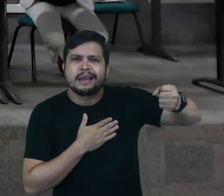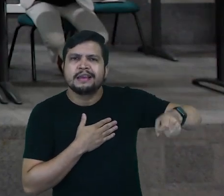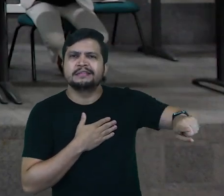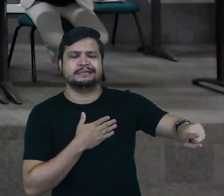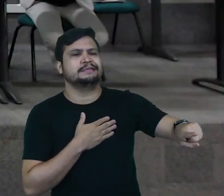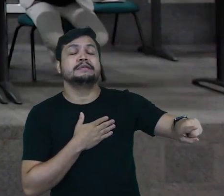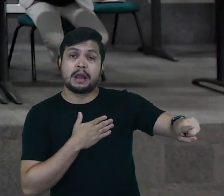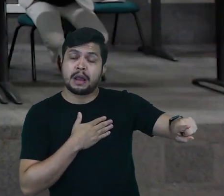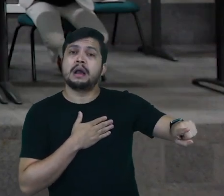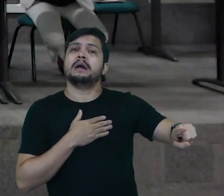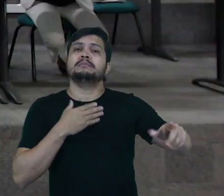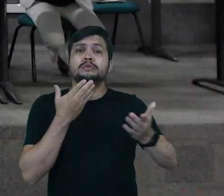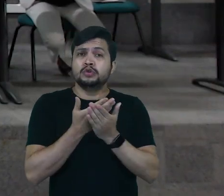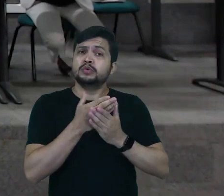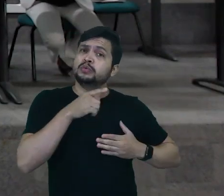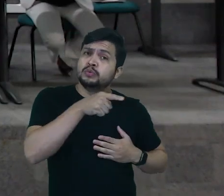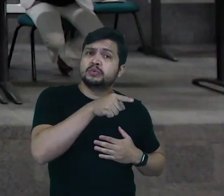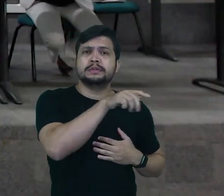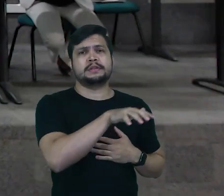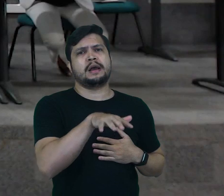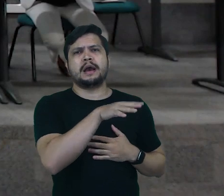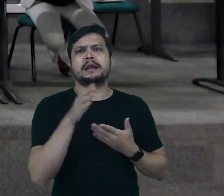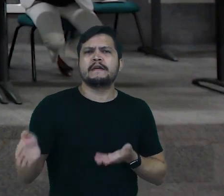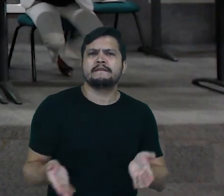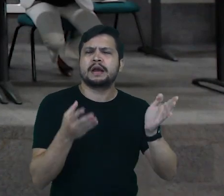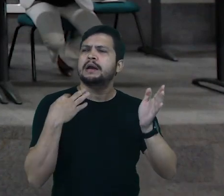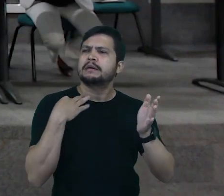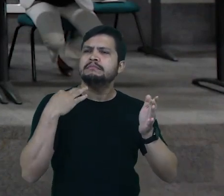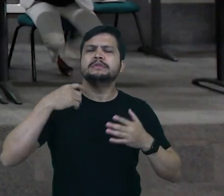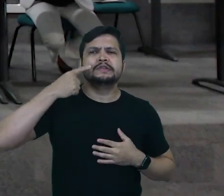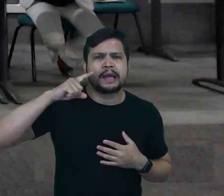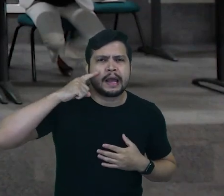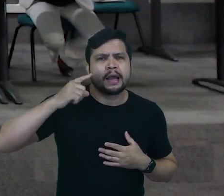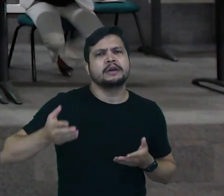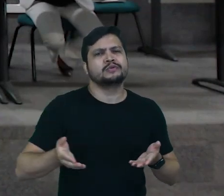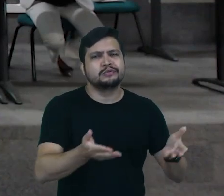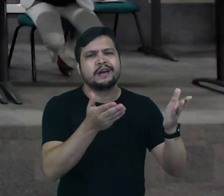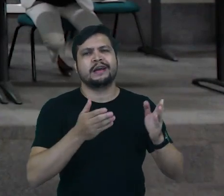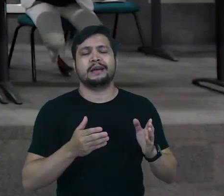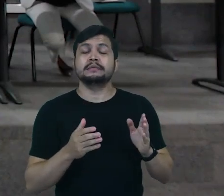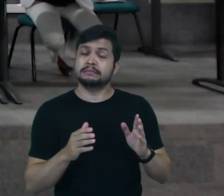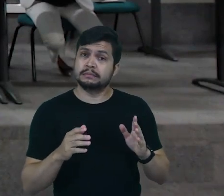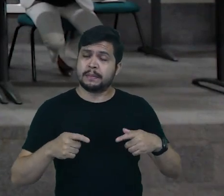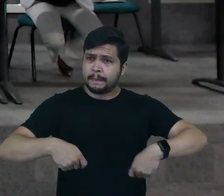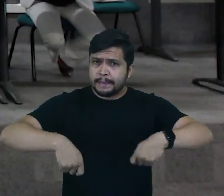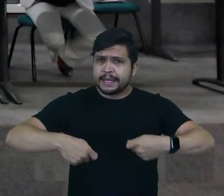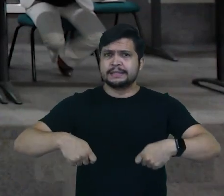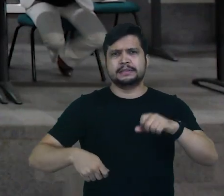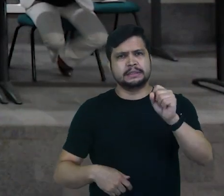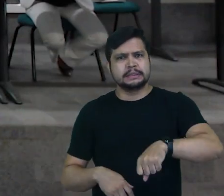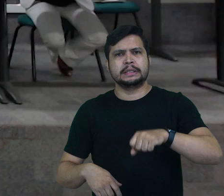bovino de leite, interaja com as pessoas de bovino de leite, vai fazer um estágio voluntário, né? Tem que